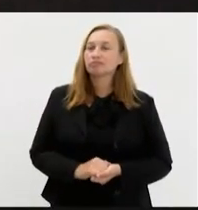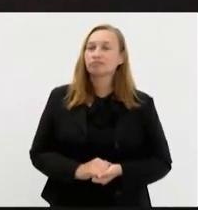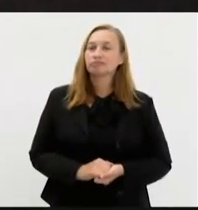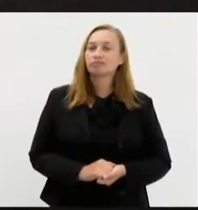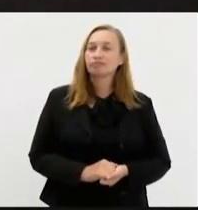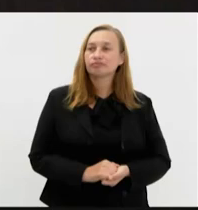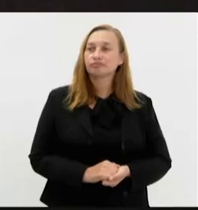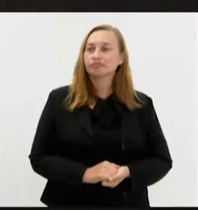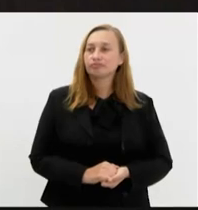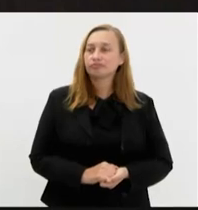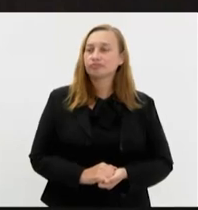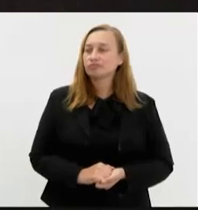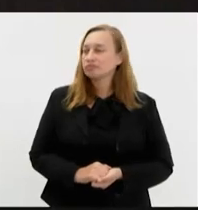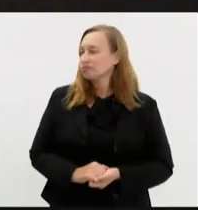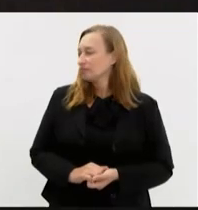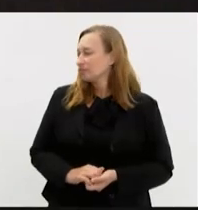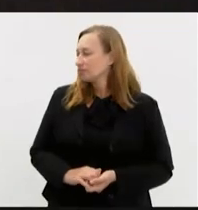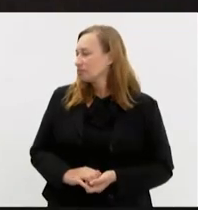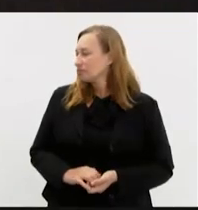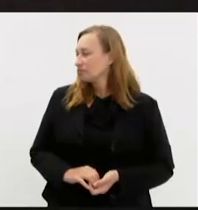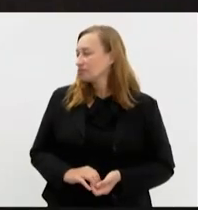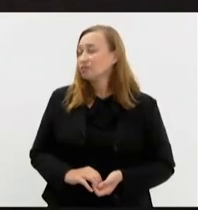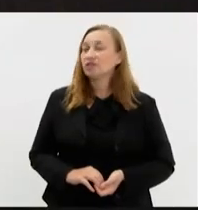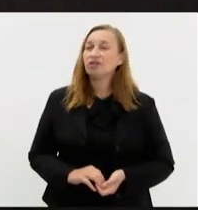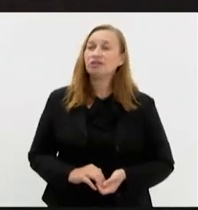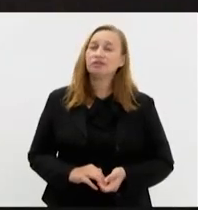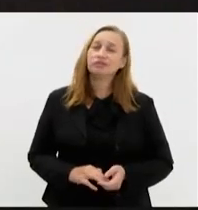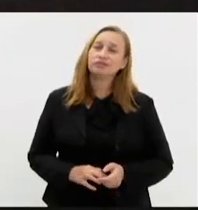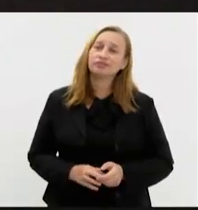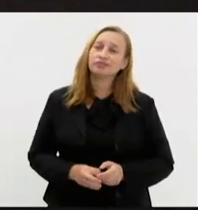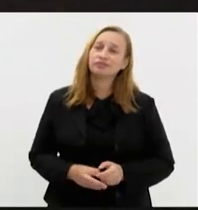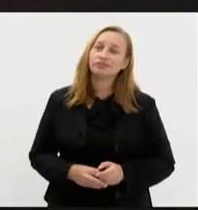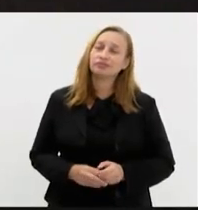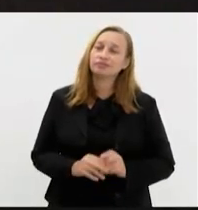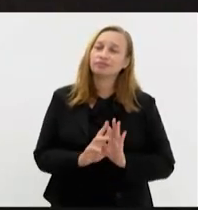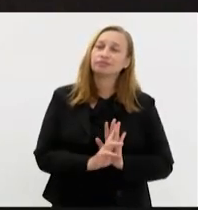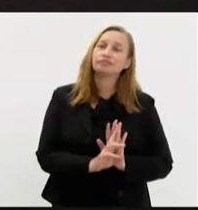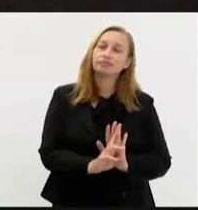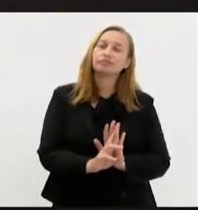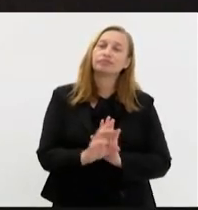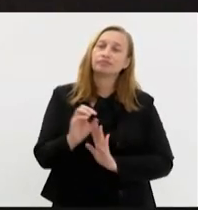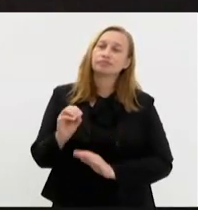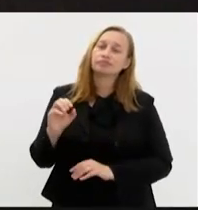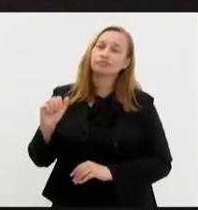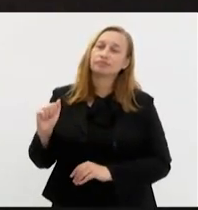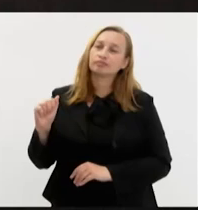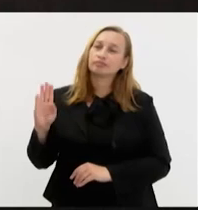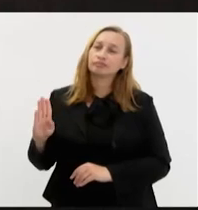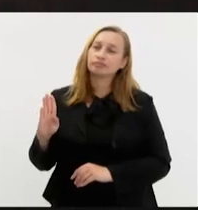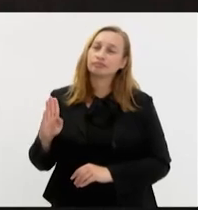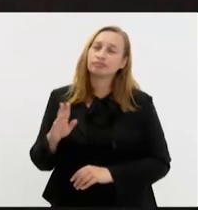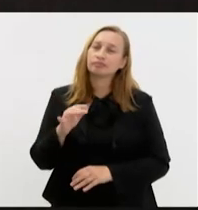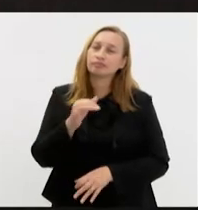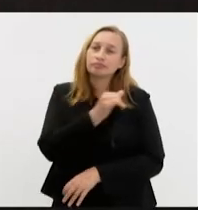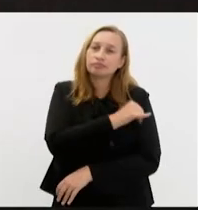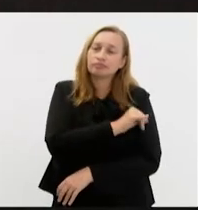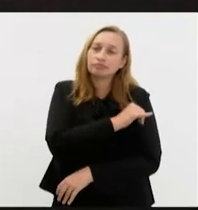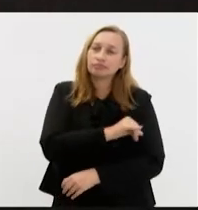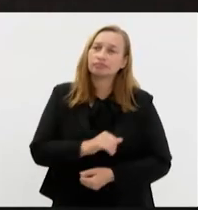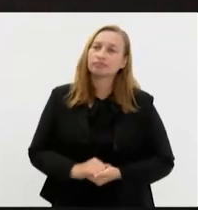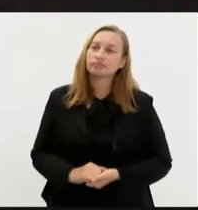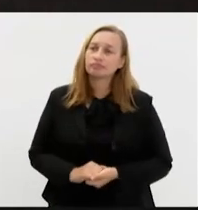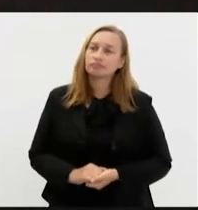Tatiana nos brinda né representando a OAB do Rio de Janeiro na classe de jurista né